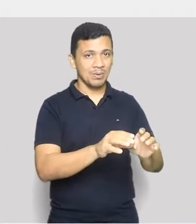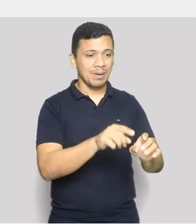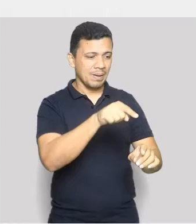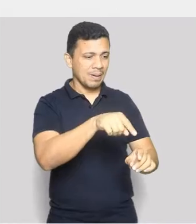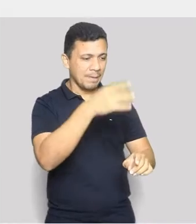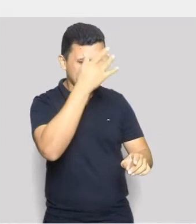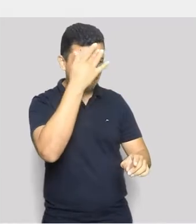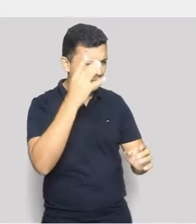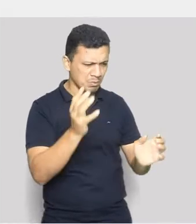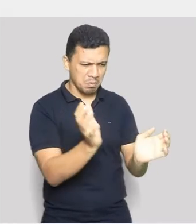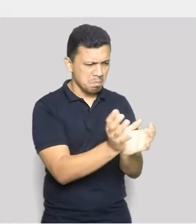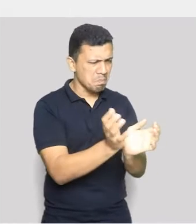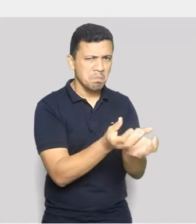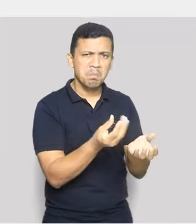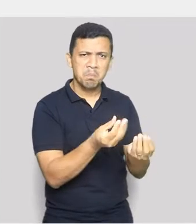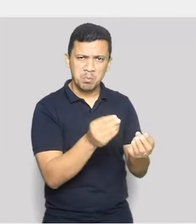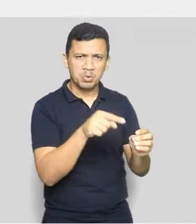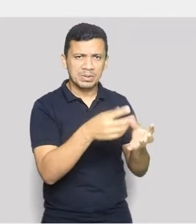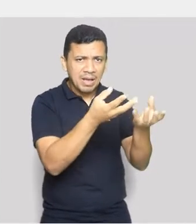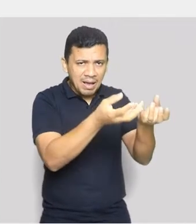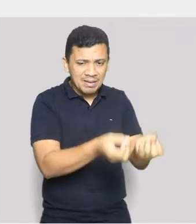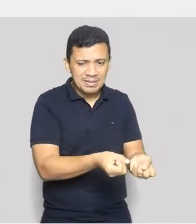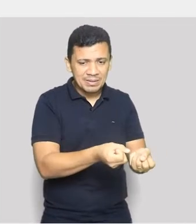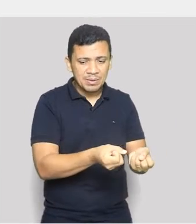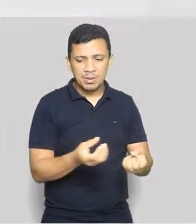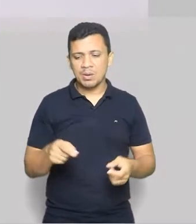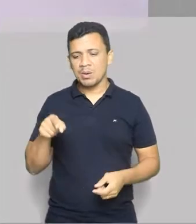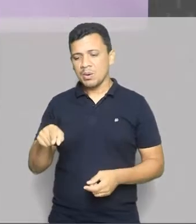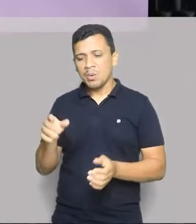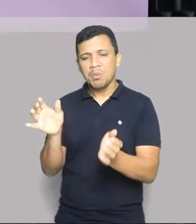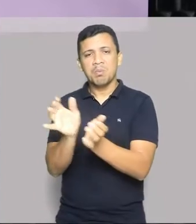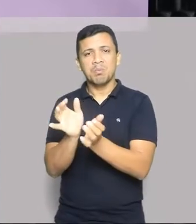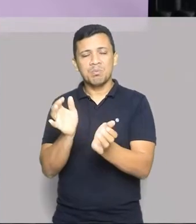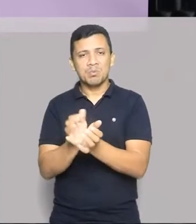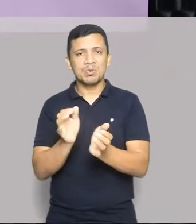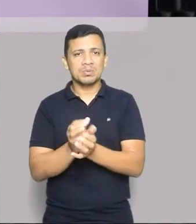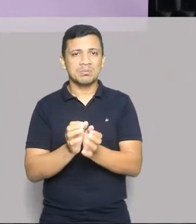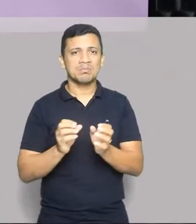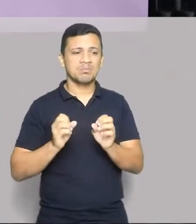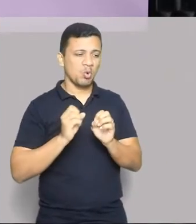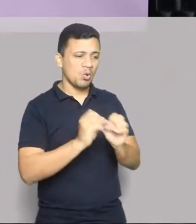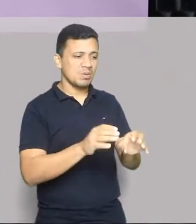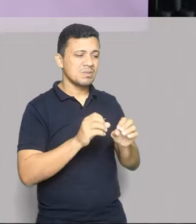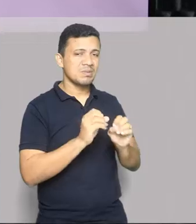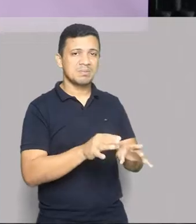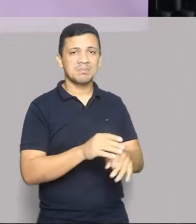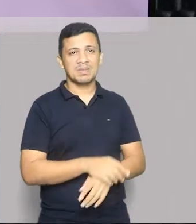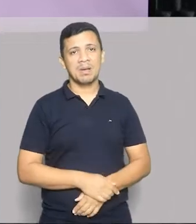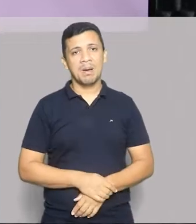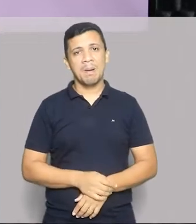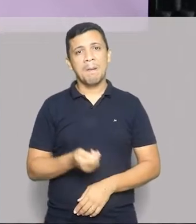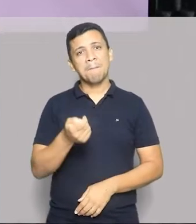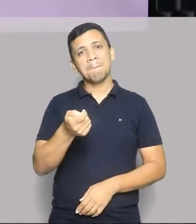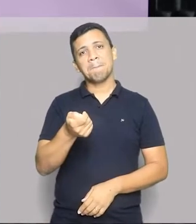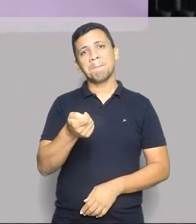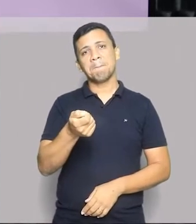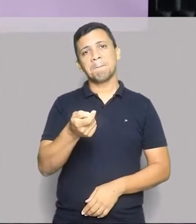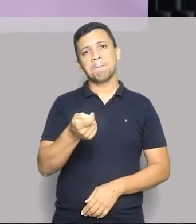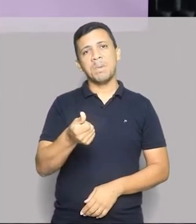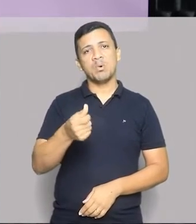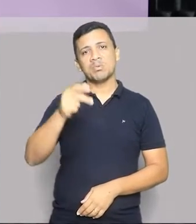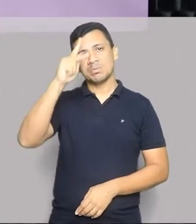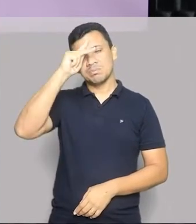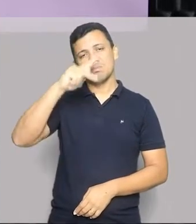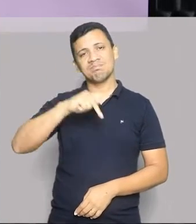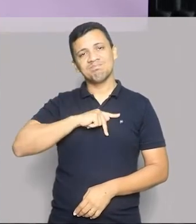pessoas recebe, muitos transmitem, mas poucos possuem, tá? Então não se deixe enganar. Esse